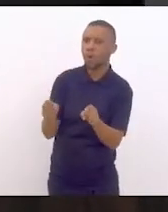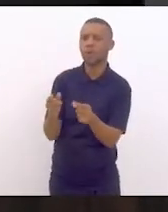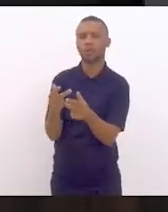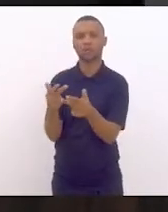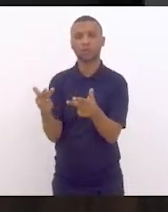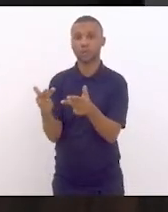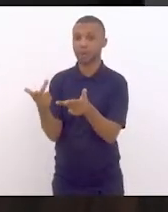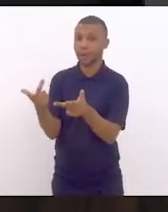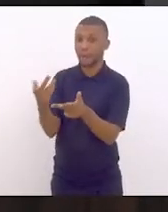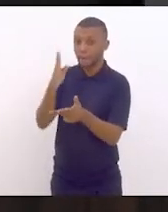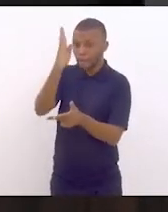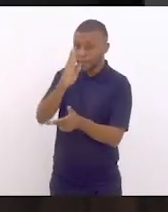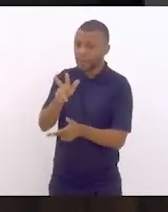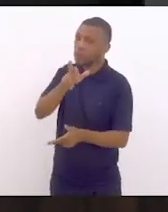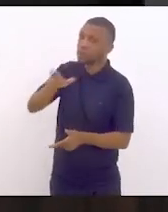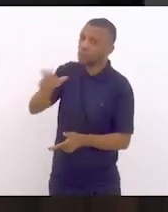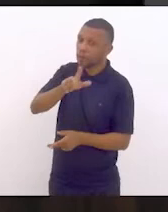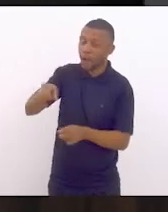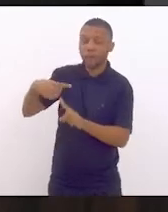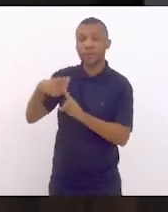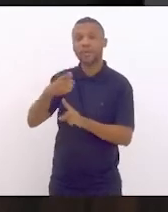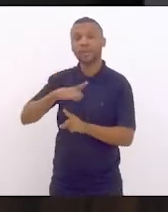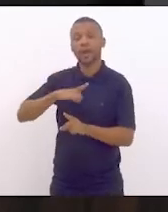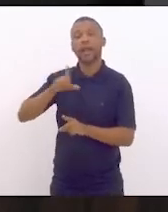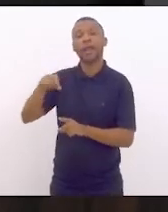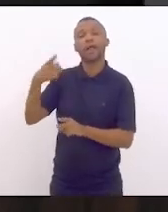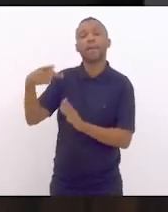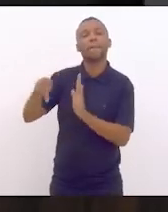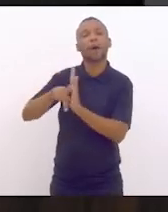não brasileiro, né? Porque ele era de ascendência, ele era uruguaio.